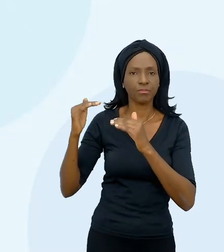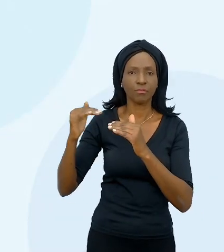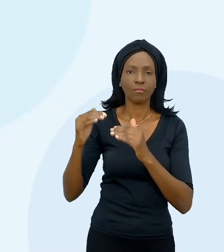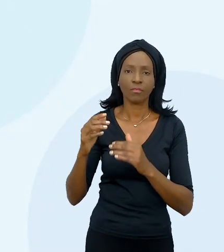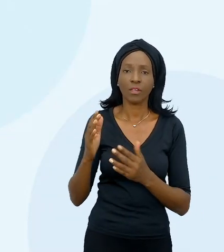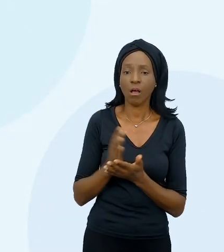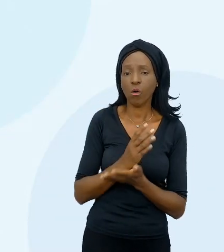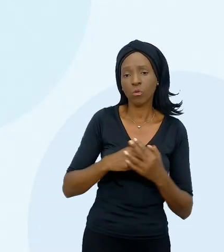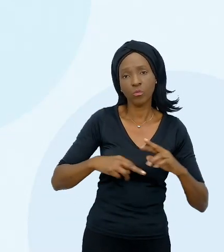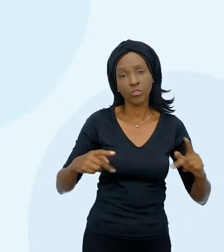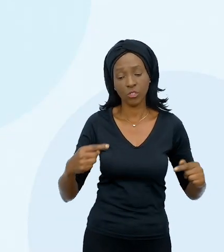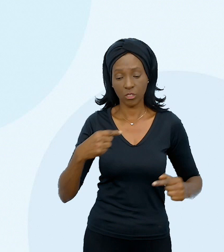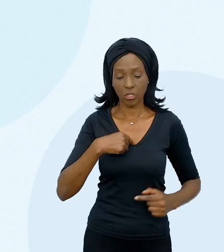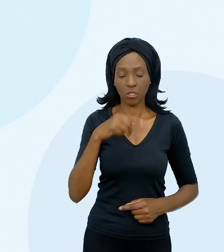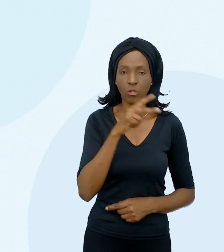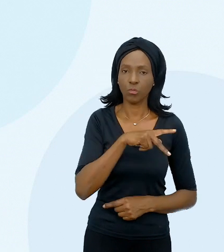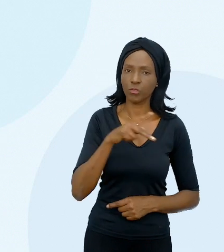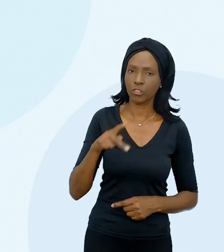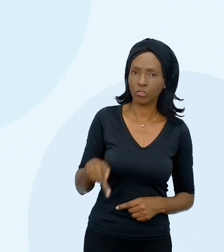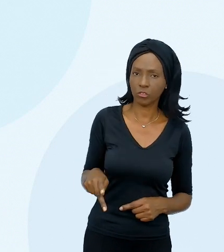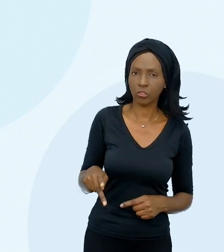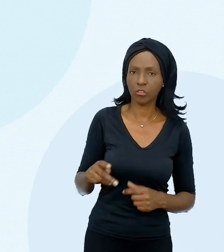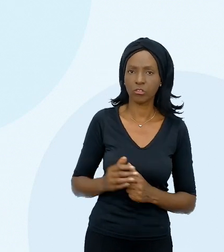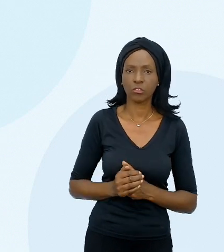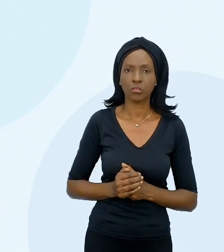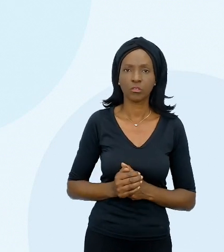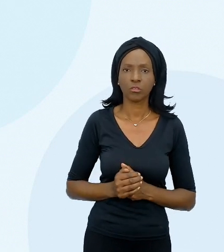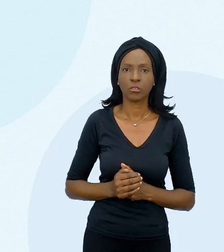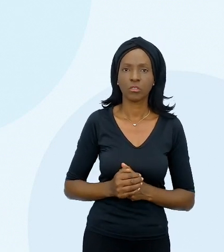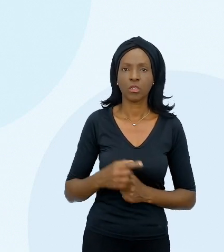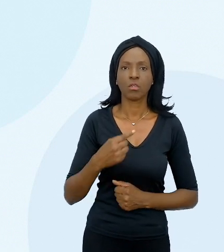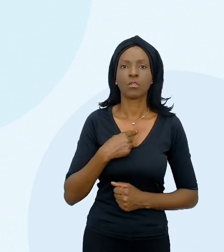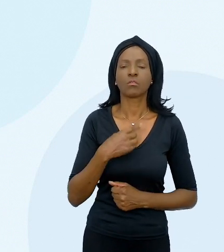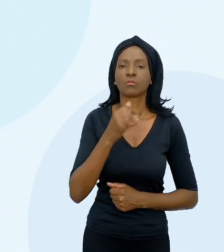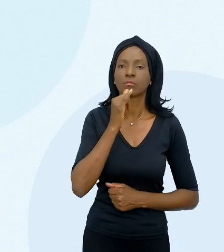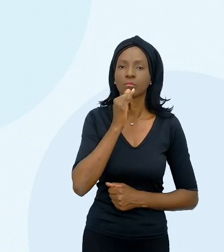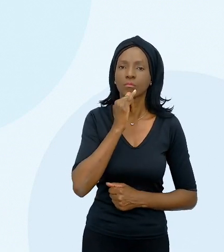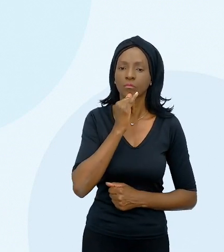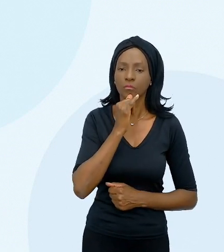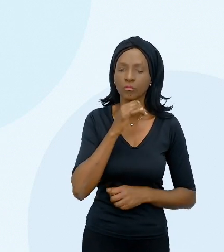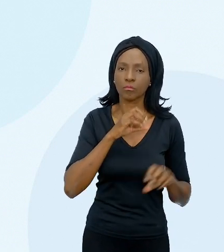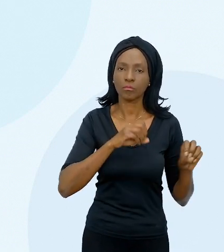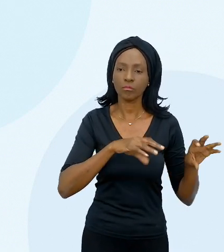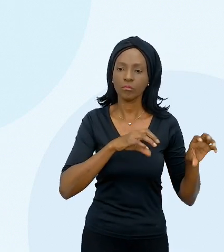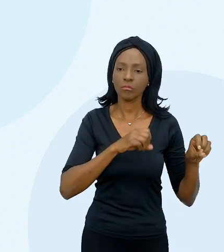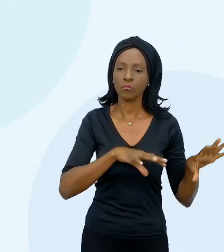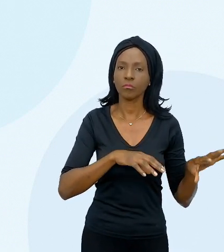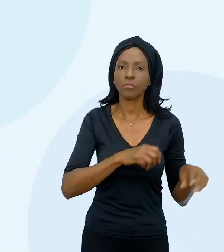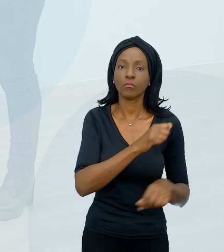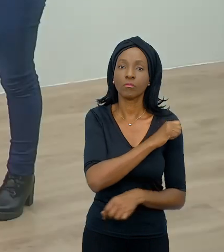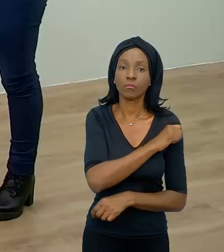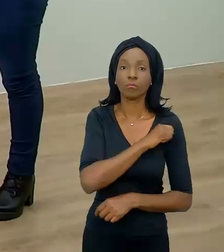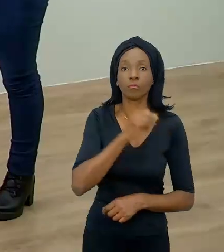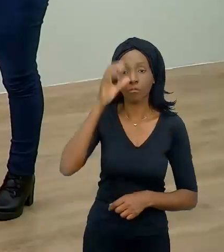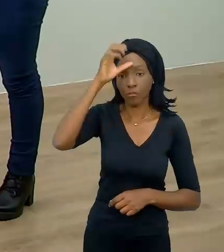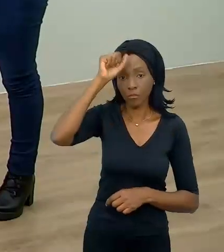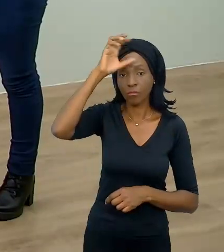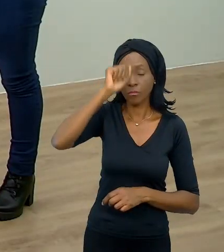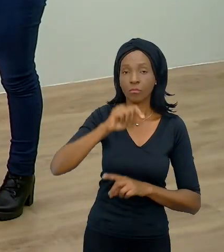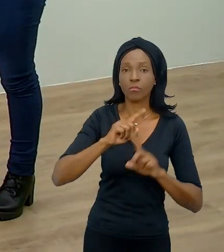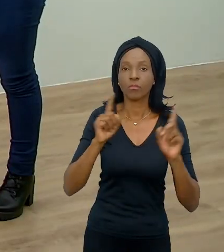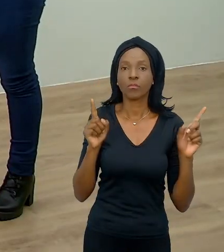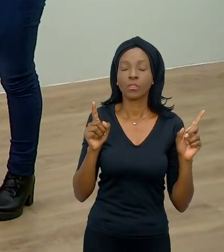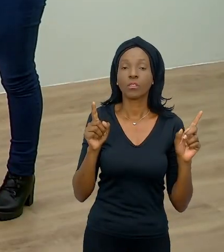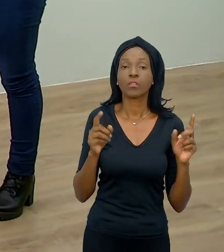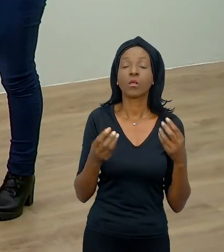eu, enquanto professor, à medida que eu estou, por exemplo, ensinando, o aluno aprende, mas eu tenho uma